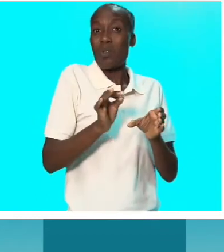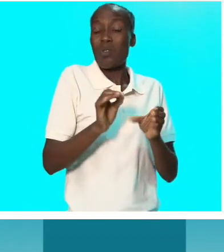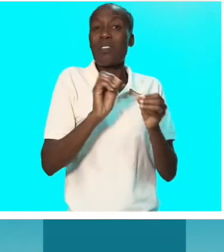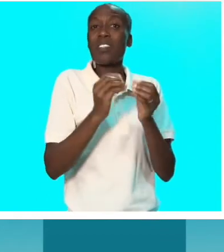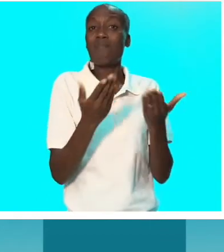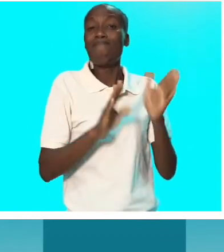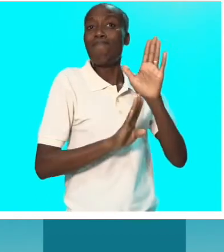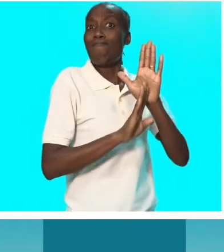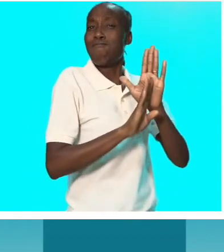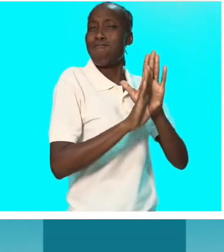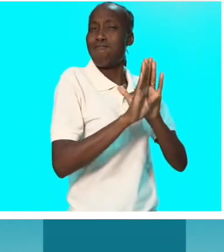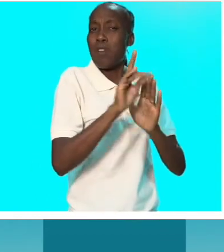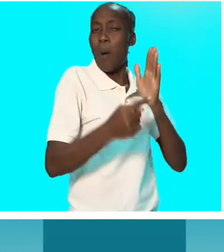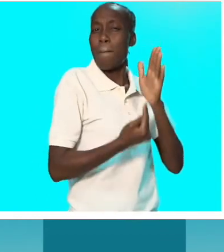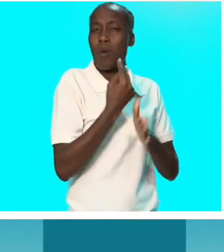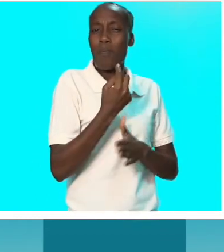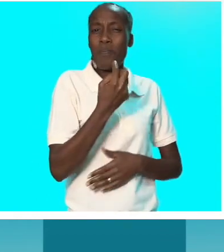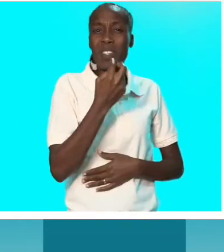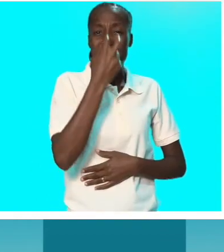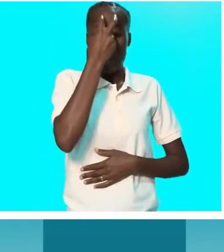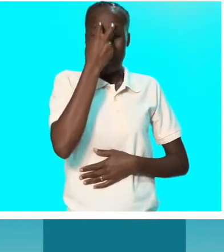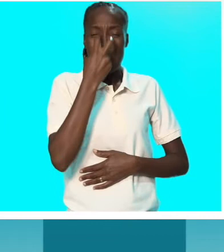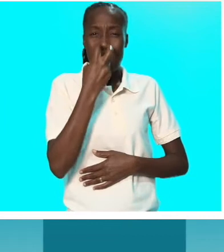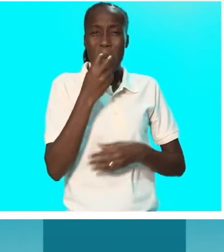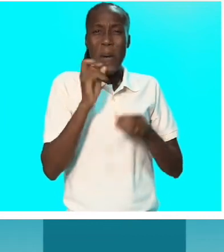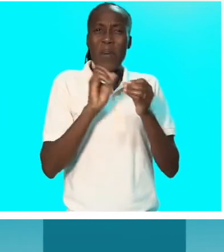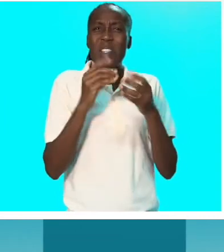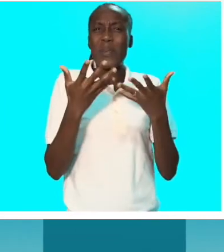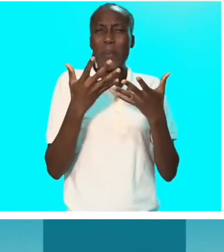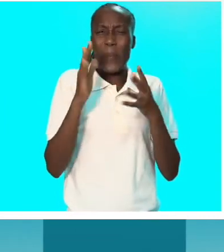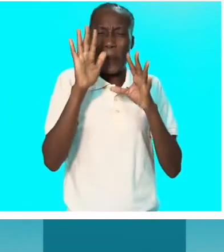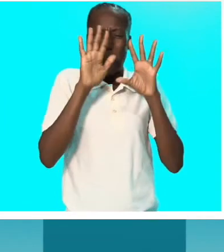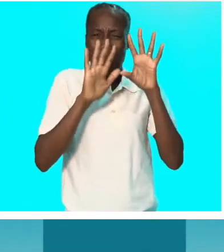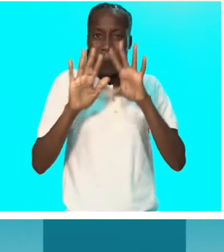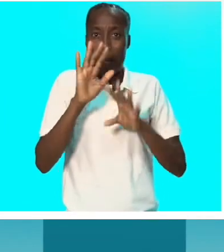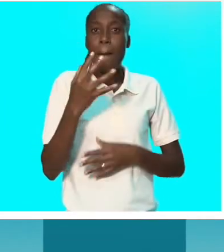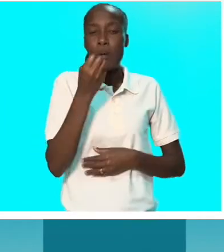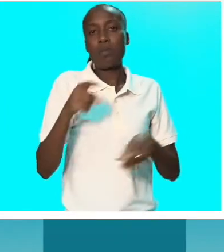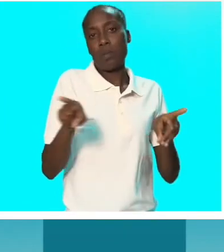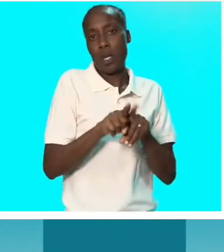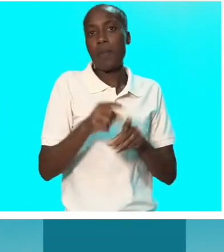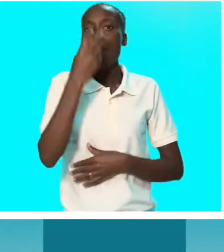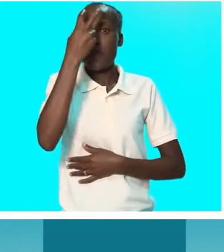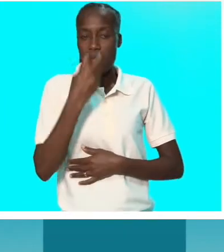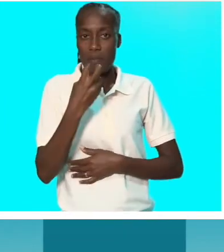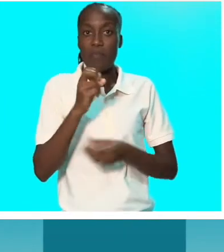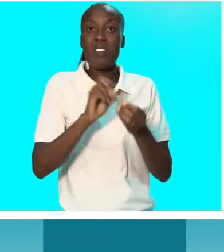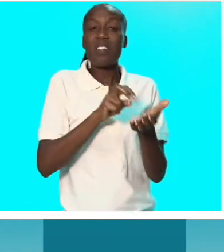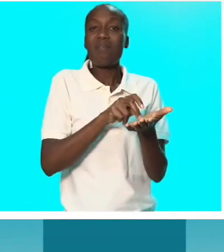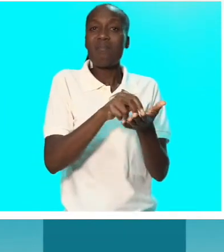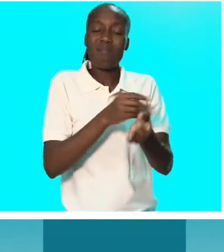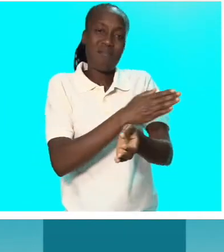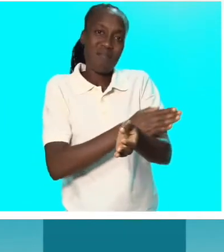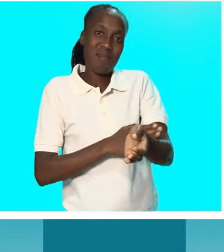elevado poderá dar ou visão turva ou nublada e pode conduzir à cegueira. A